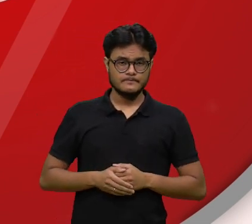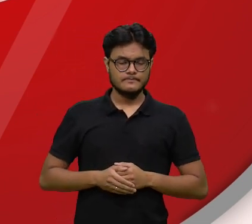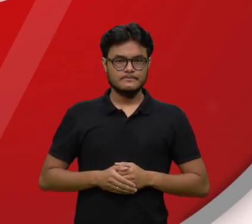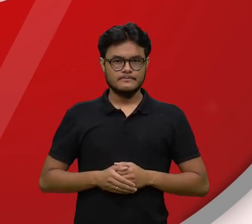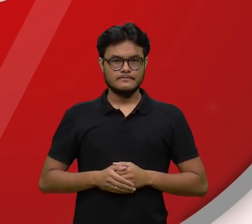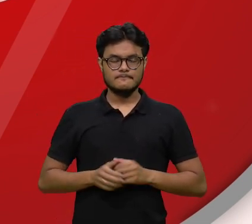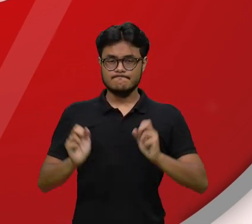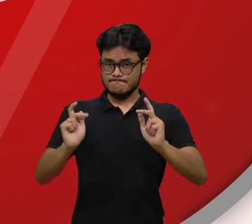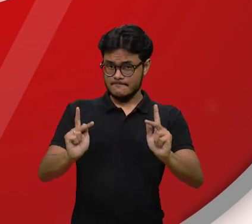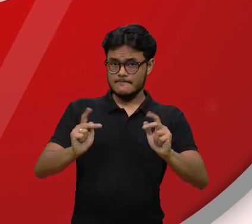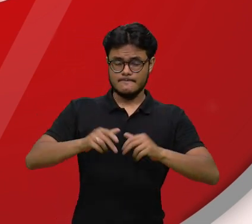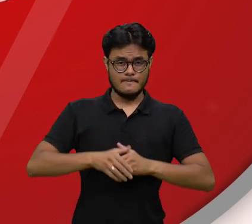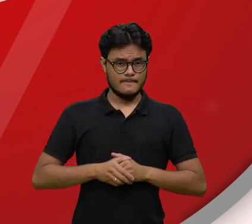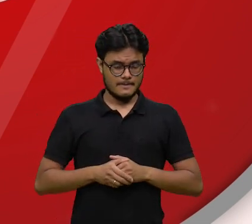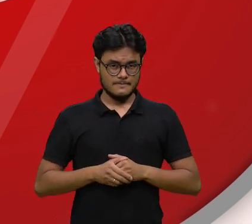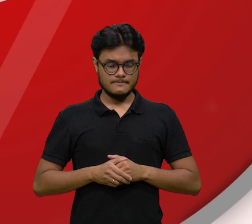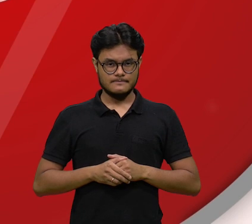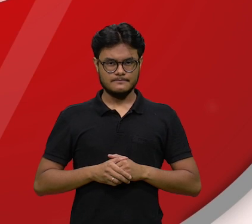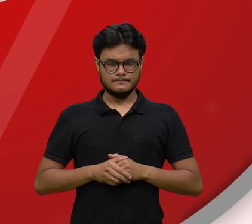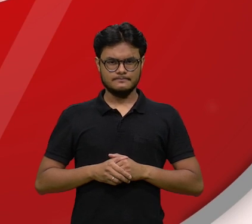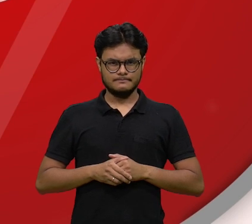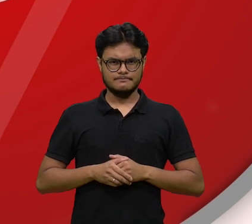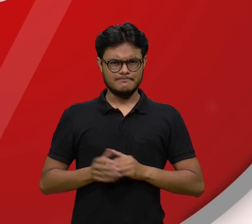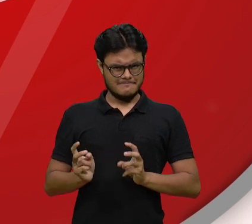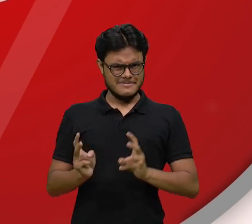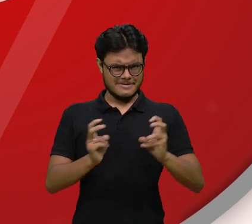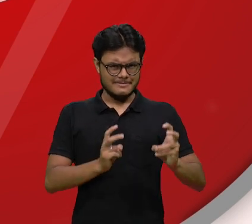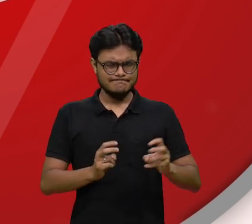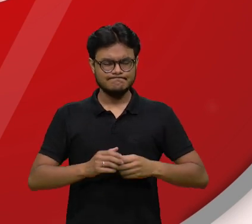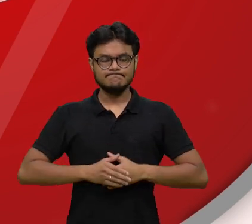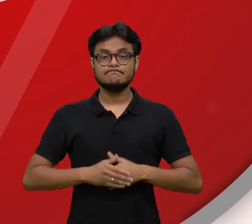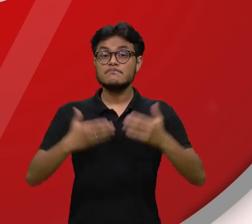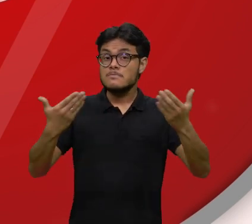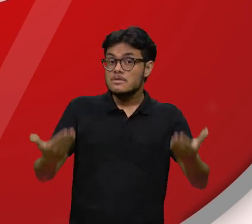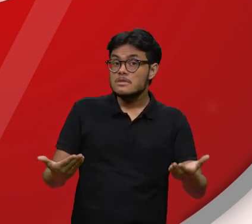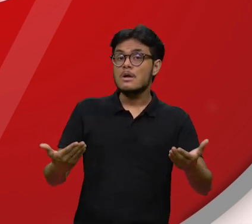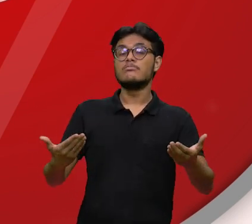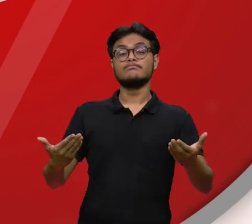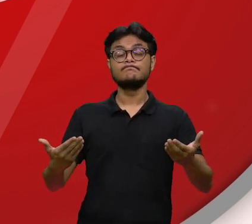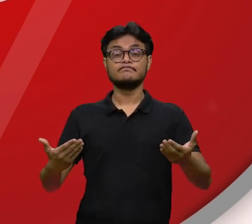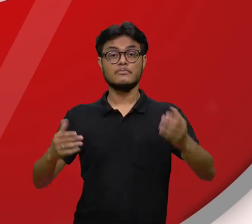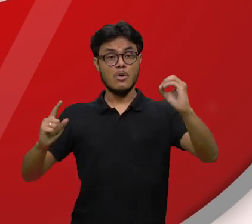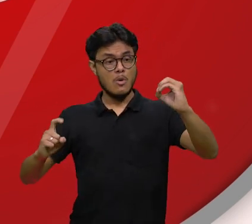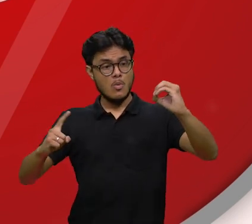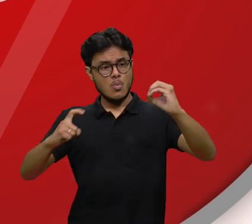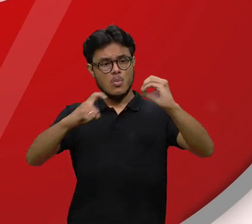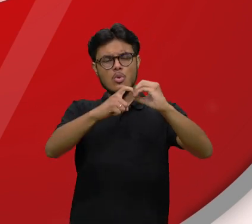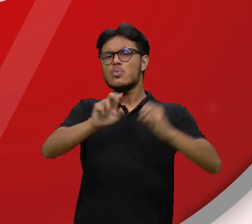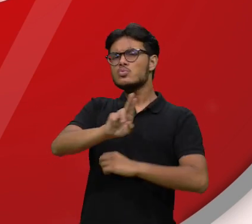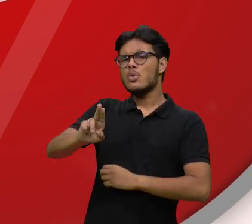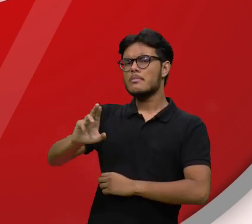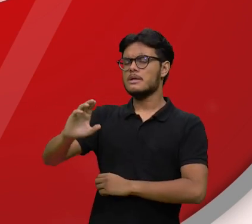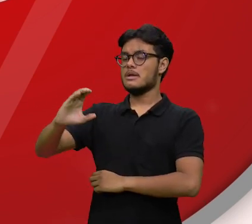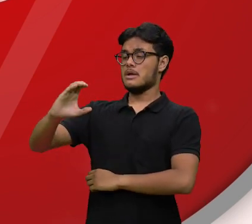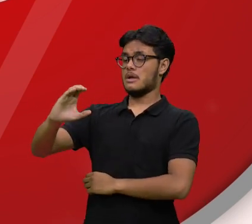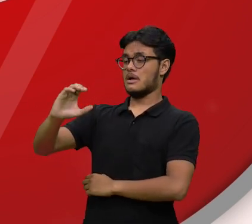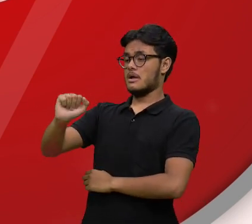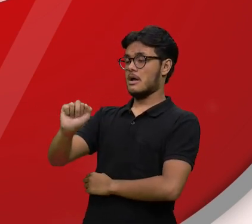núcleo feminino lá do gameta feminino. Você viu isso aí? Esse processo a gente denomina de